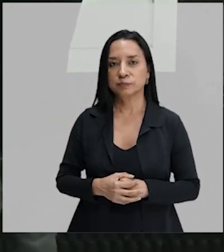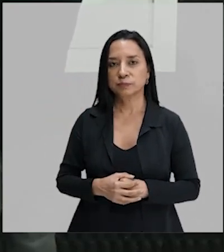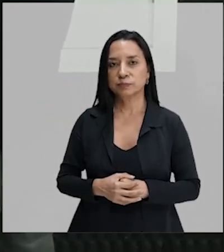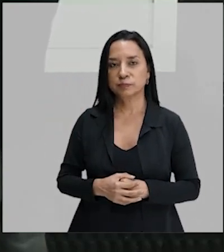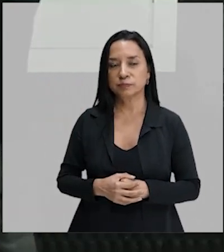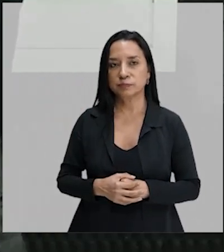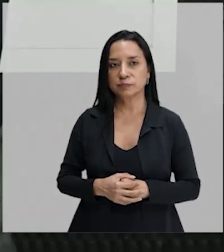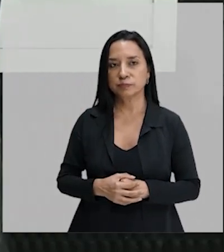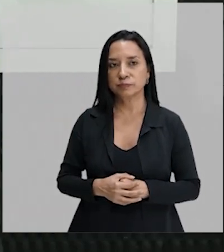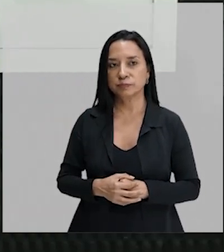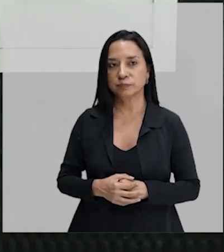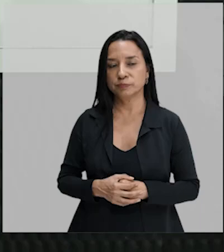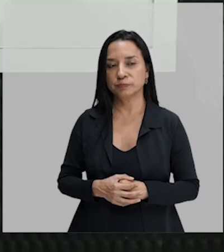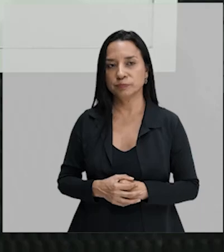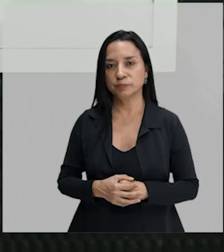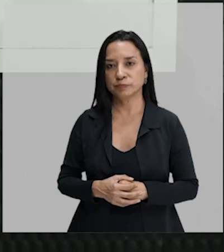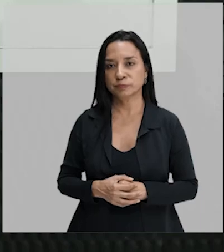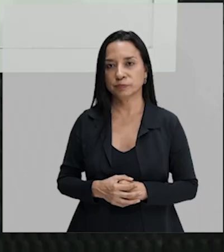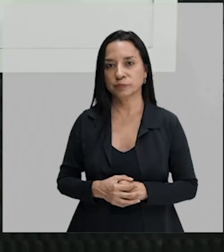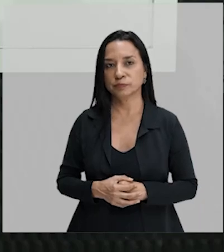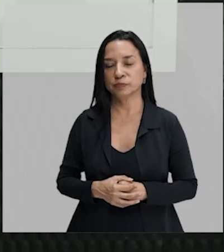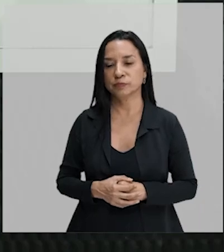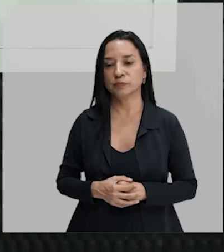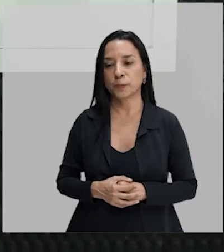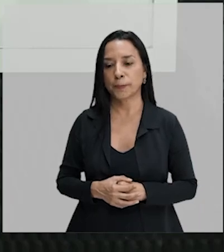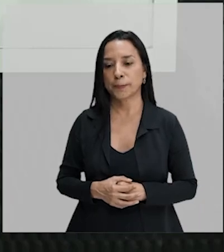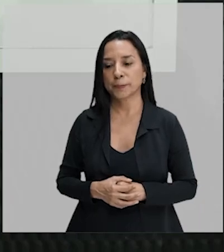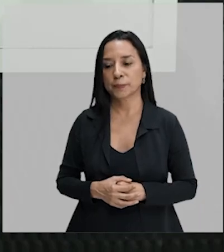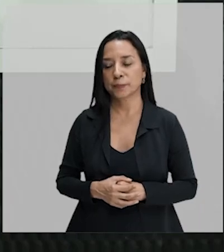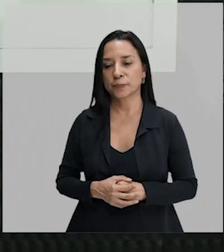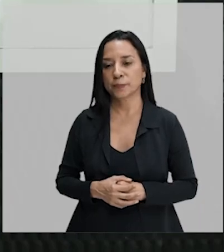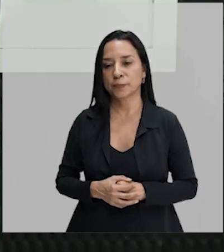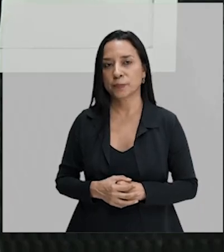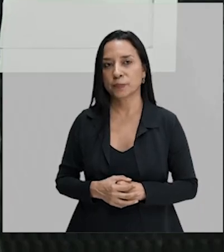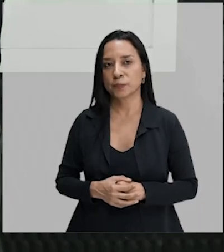certo? Como exemplos,